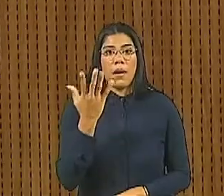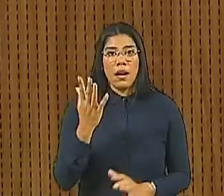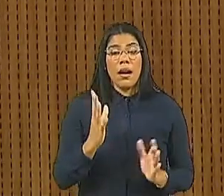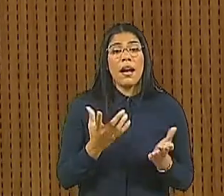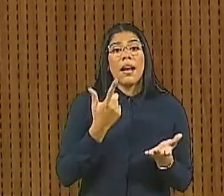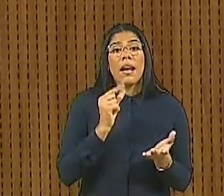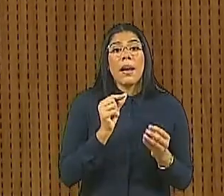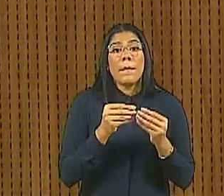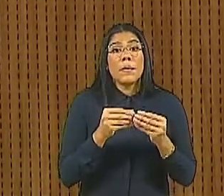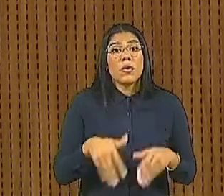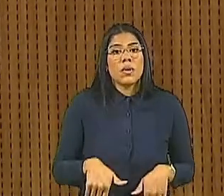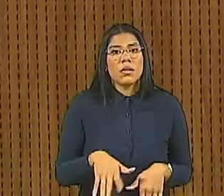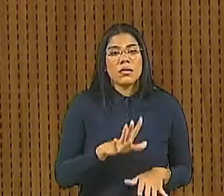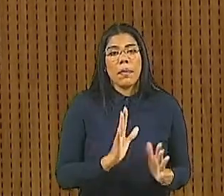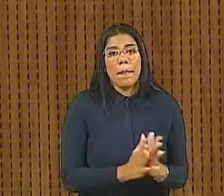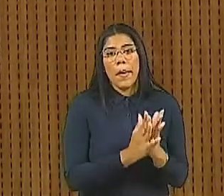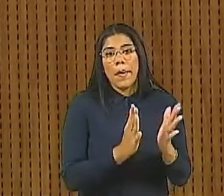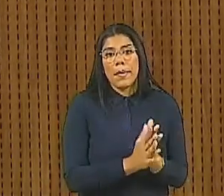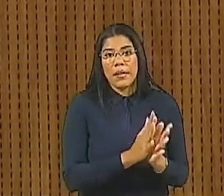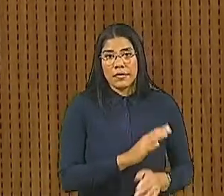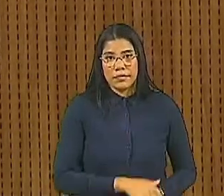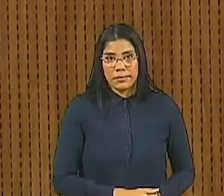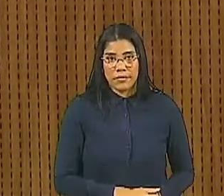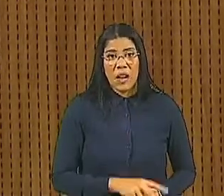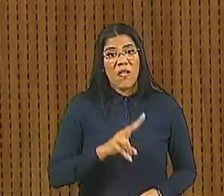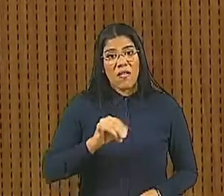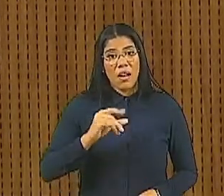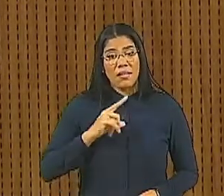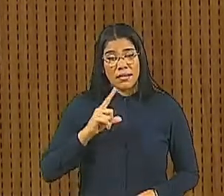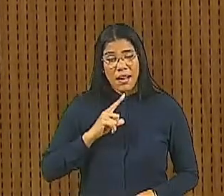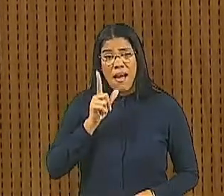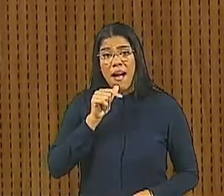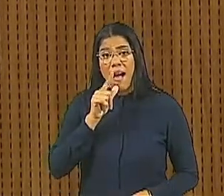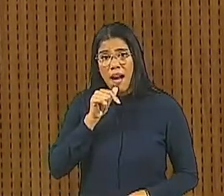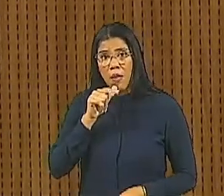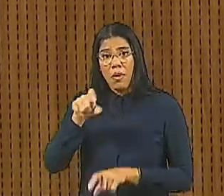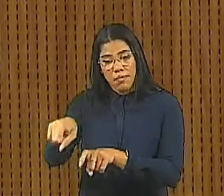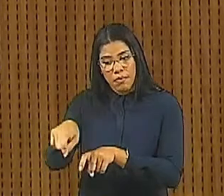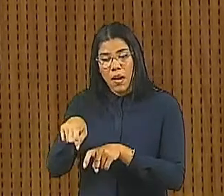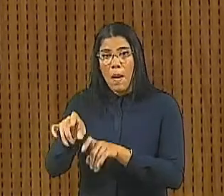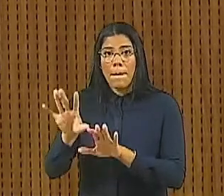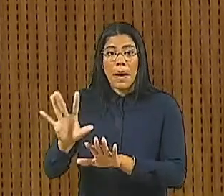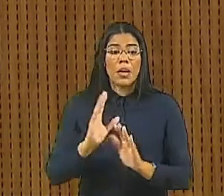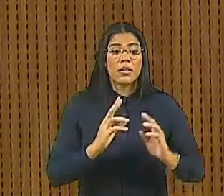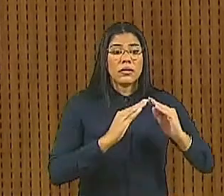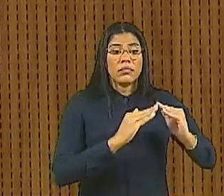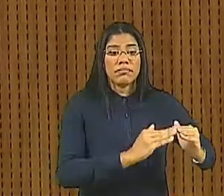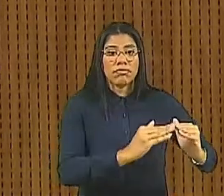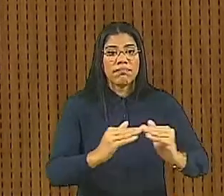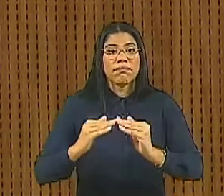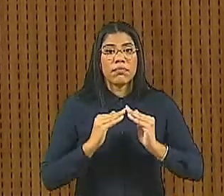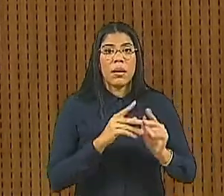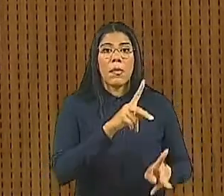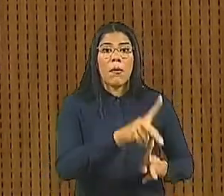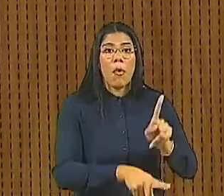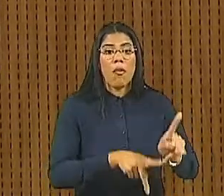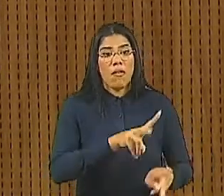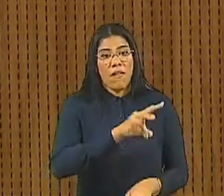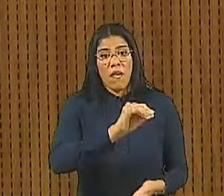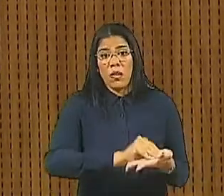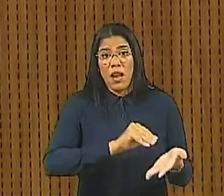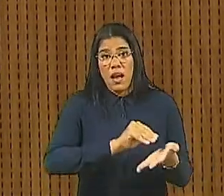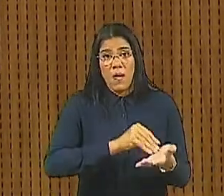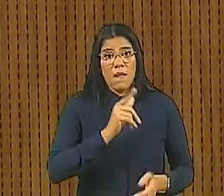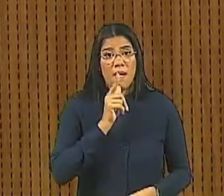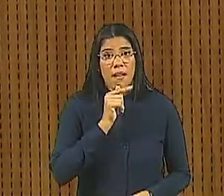Pode até ter água para o agronegócio e faltar água para o povo, contrariando inclusive a Lei Nacional de Recursos Hídricos, que diz que